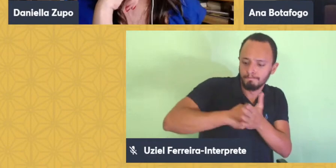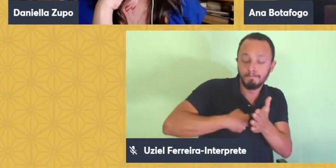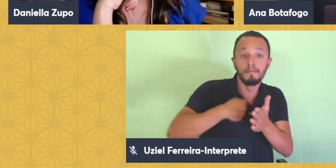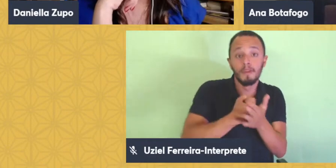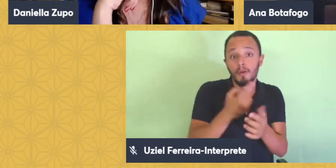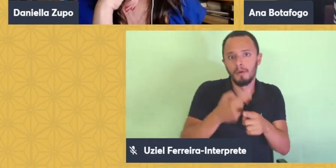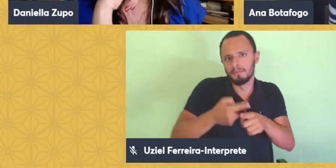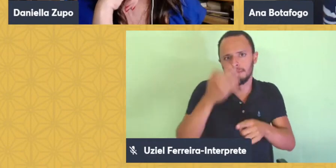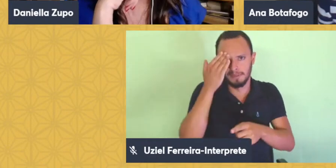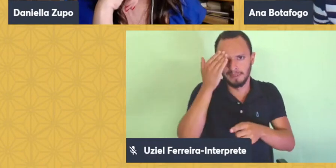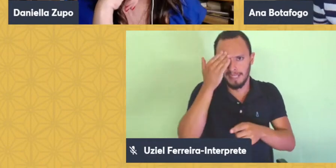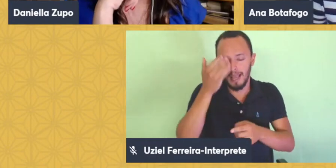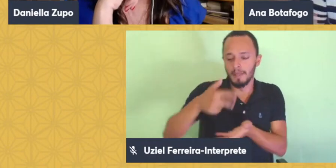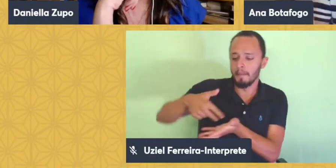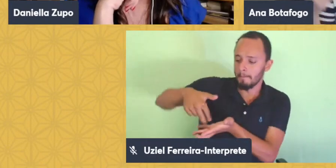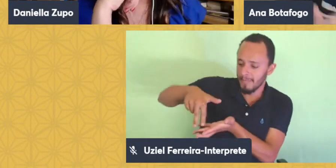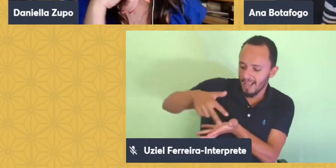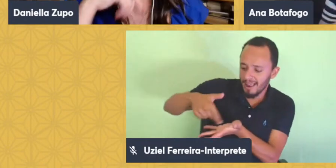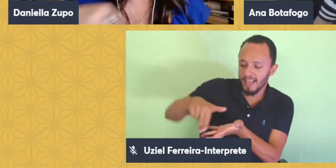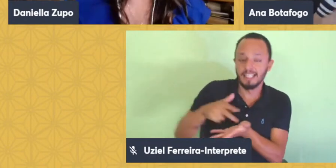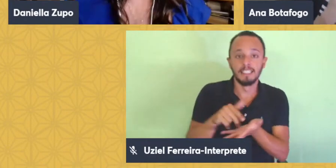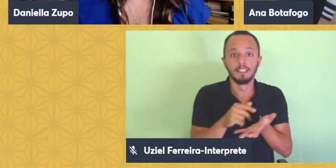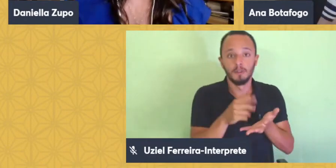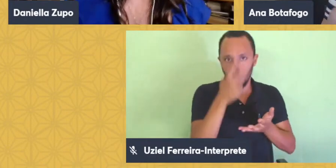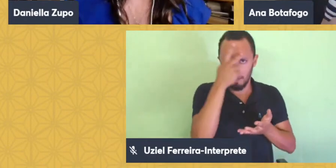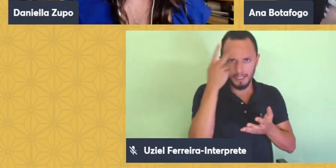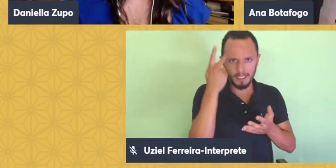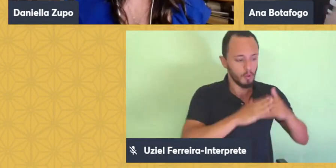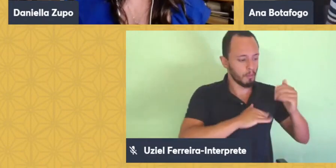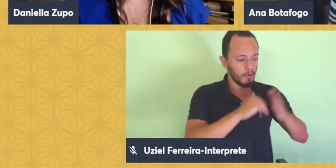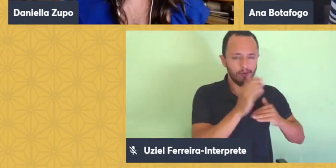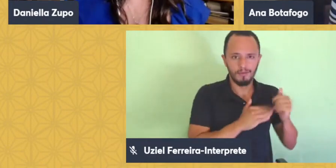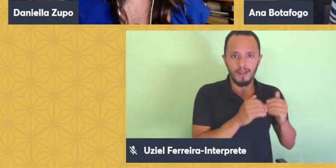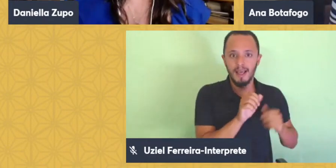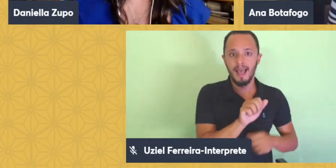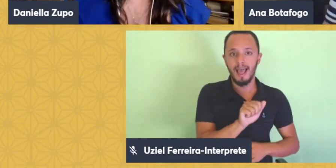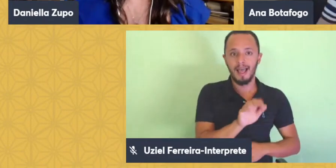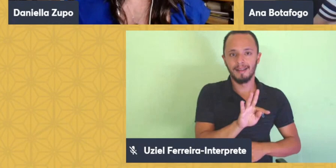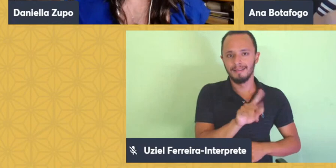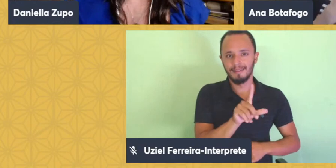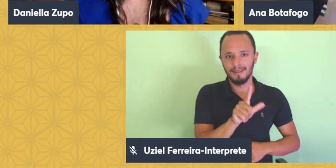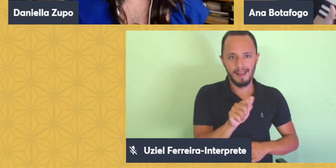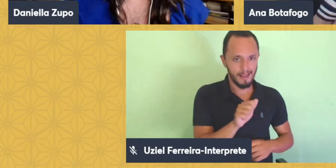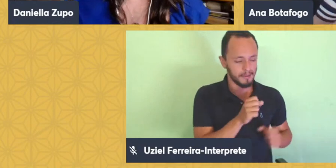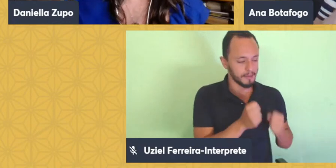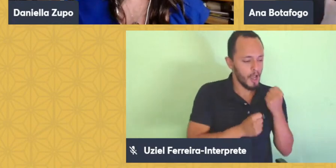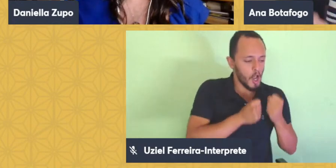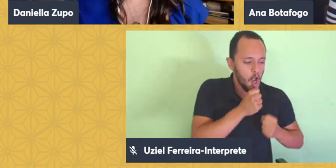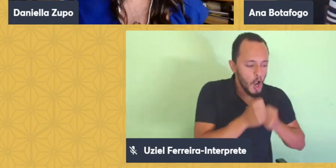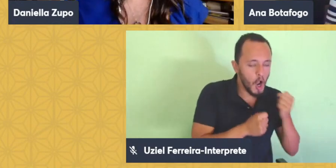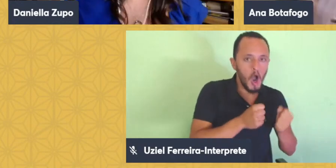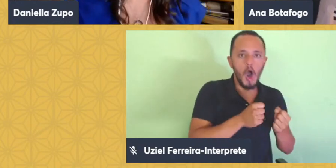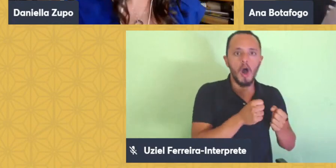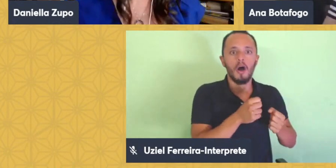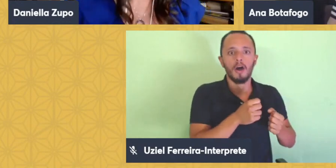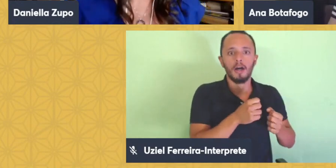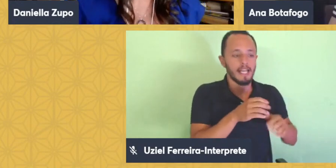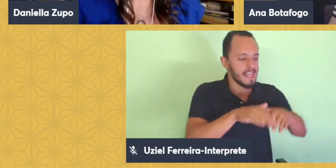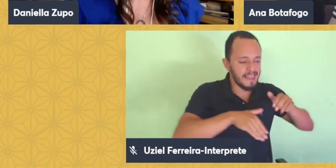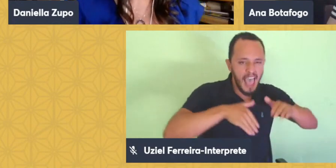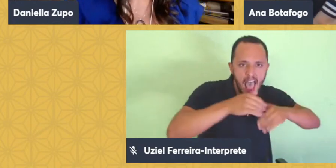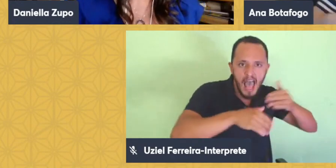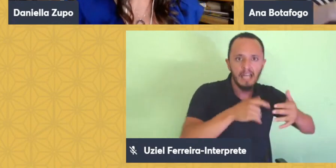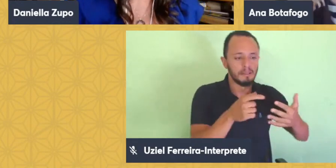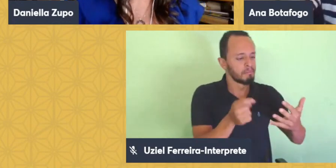muito determinado acho que os bailarinos também todo mundo que lida com os desafios do próprio corpo e que precisas isso e